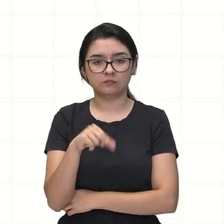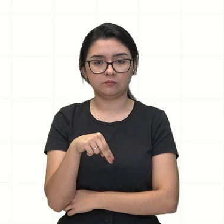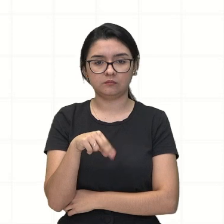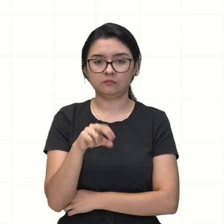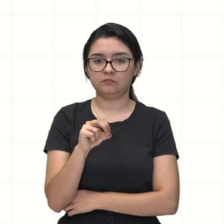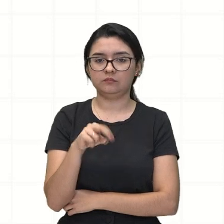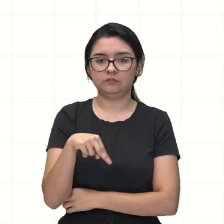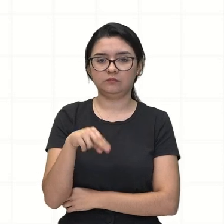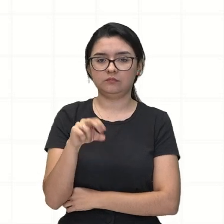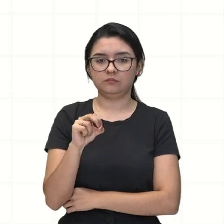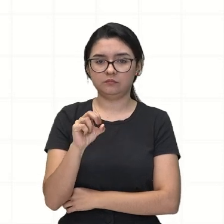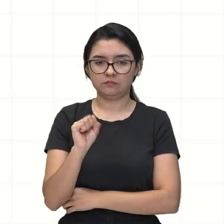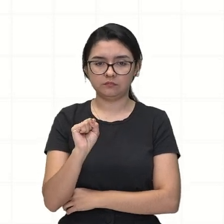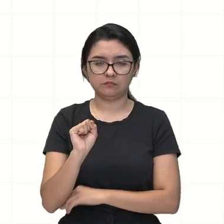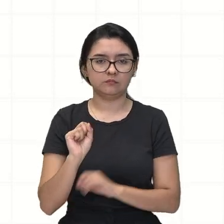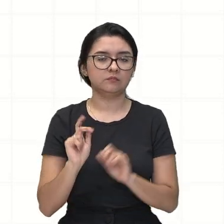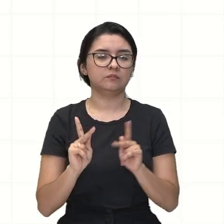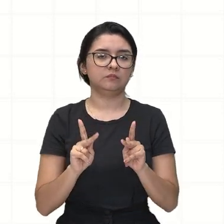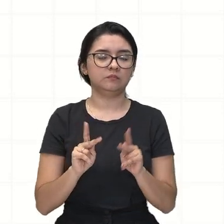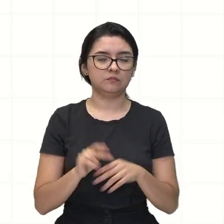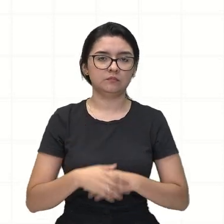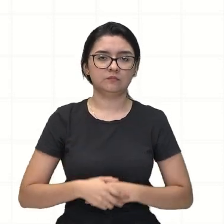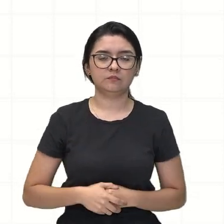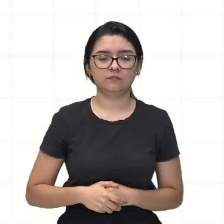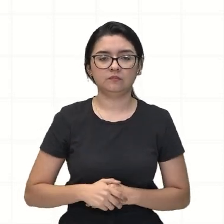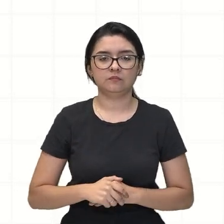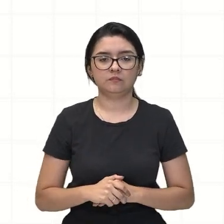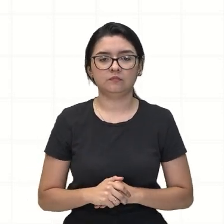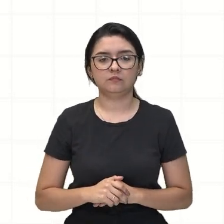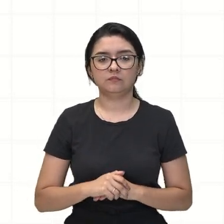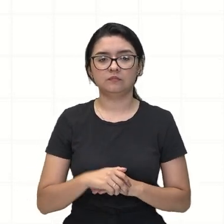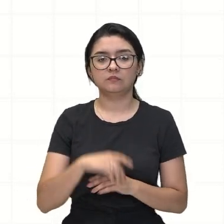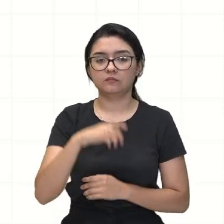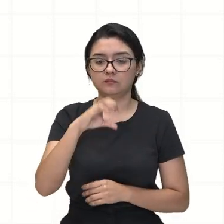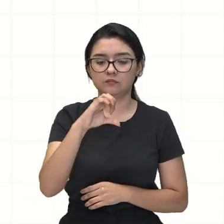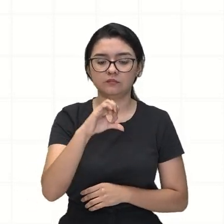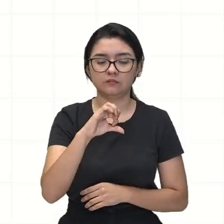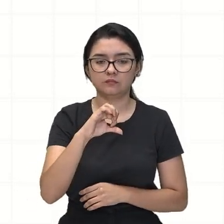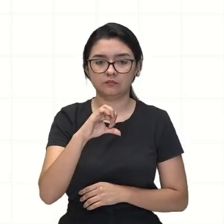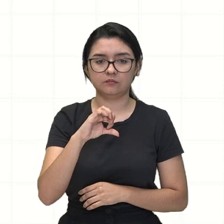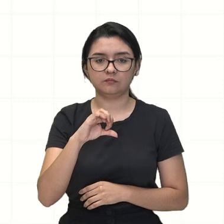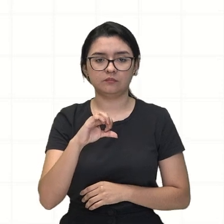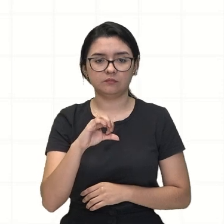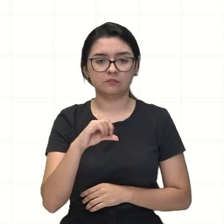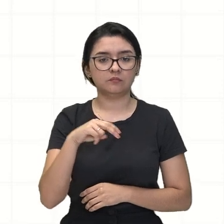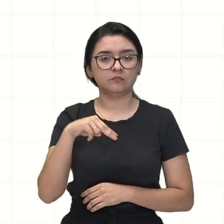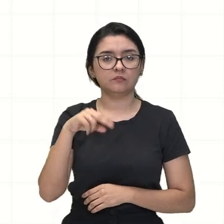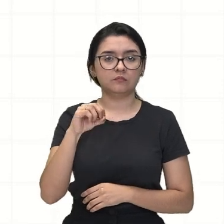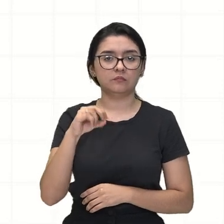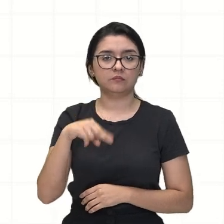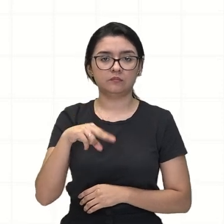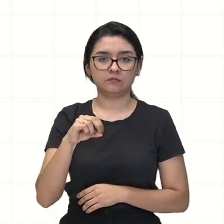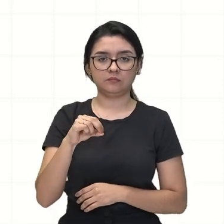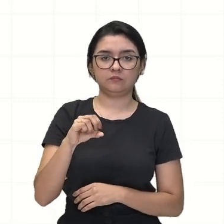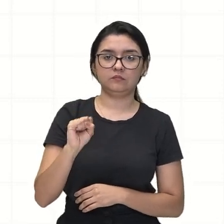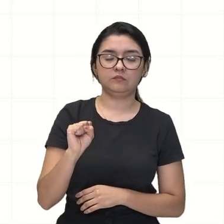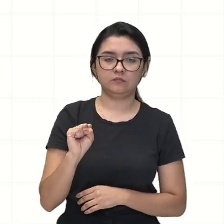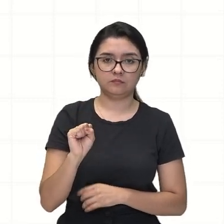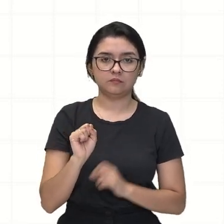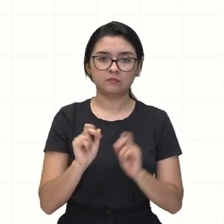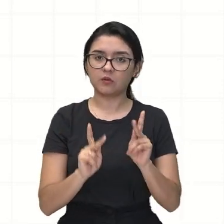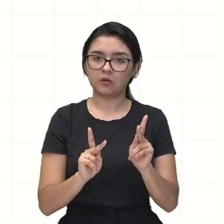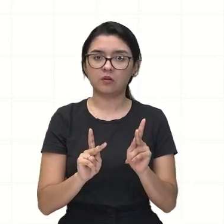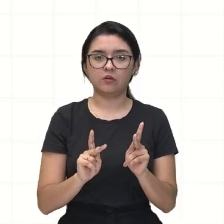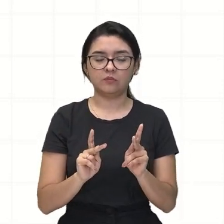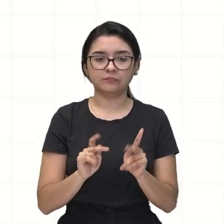ó, 10 nonos, tá legal? O 9 que está aqui no denominador, nós vamos pronunciar ou escrever